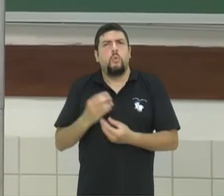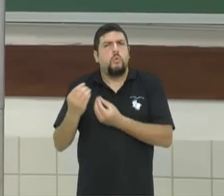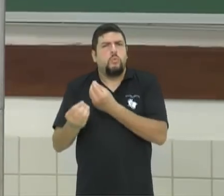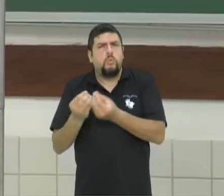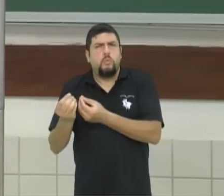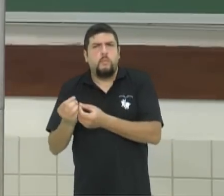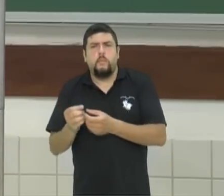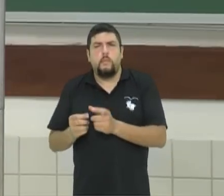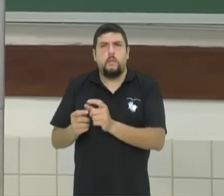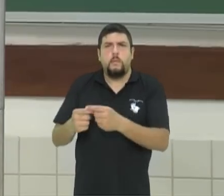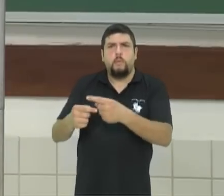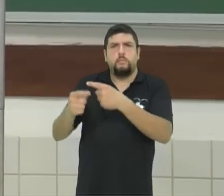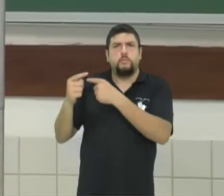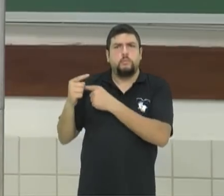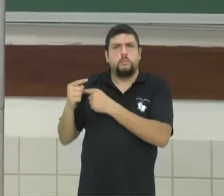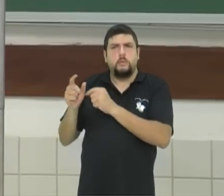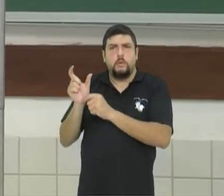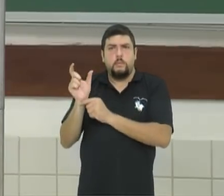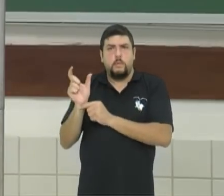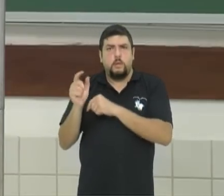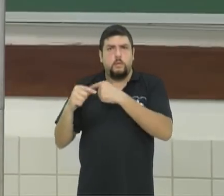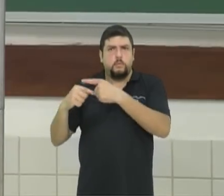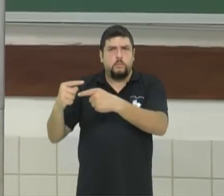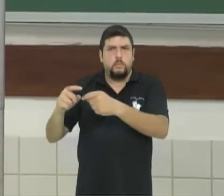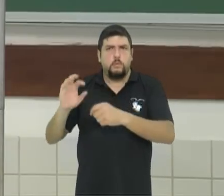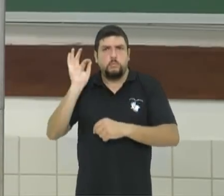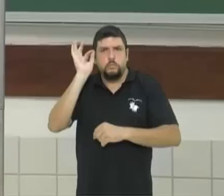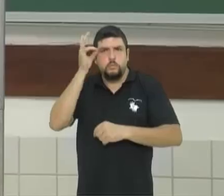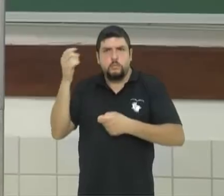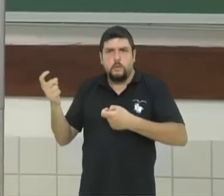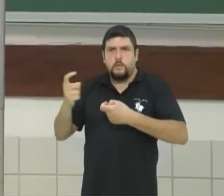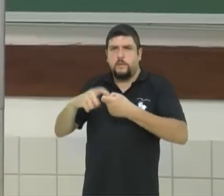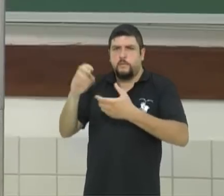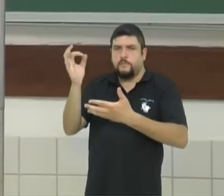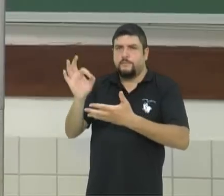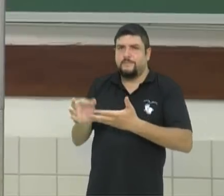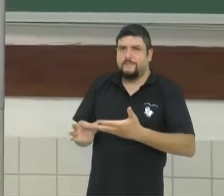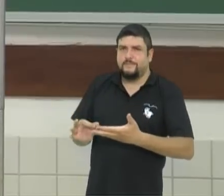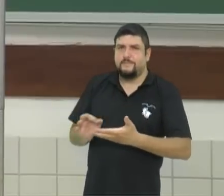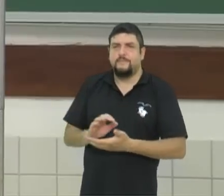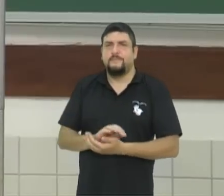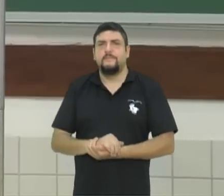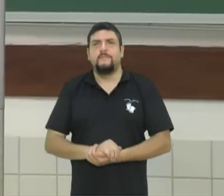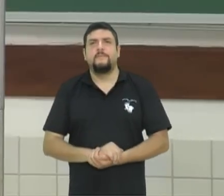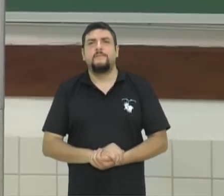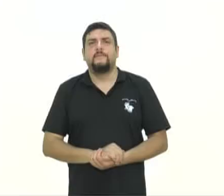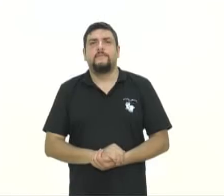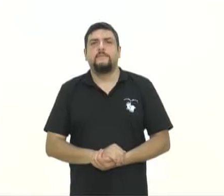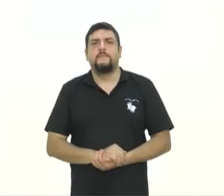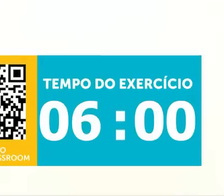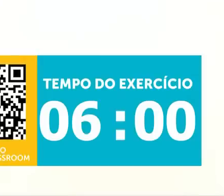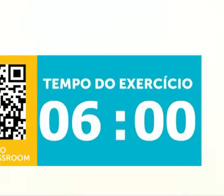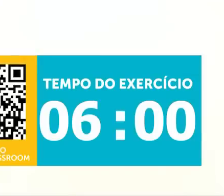uma definição para cronologia. E a gente retorna na sequência para verificar como ficou a resposta de vocês.